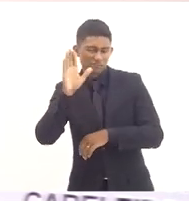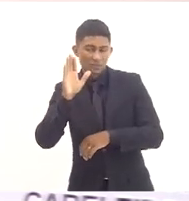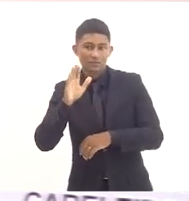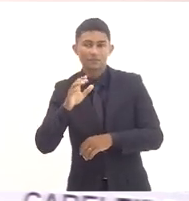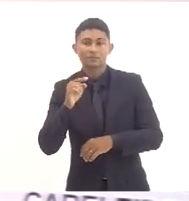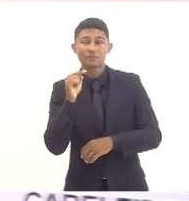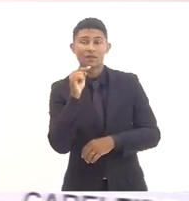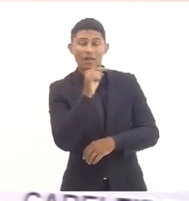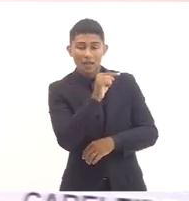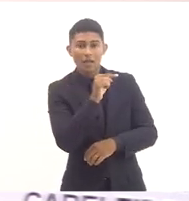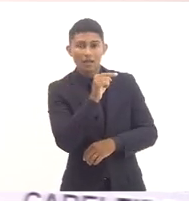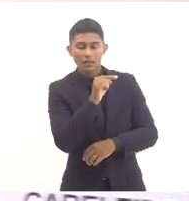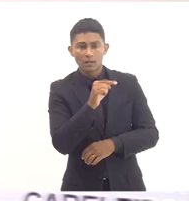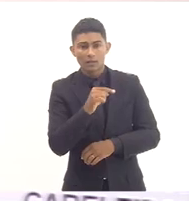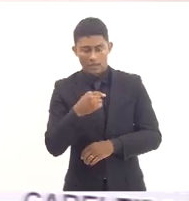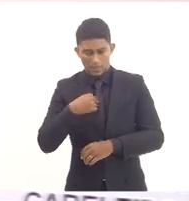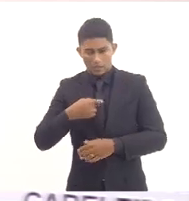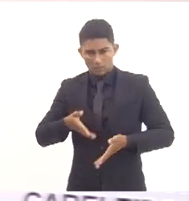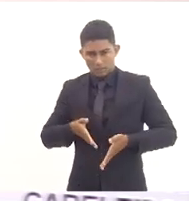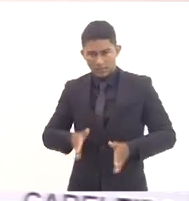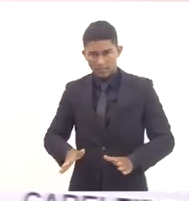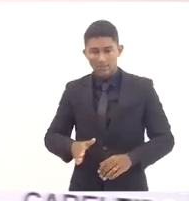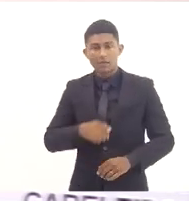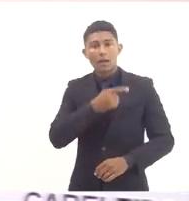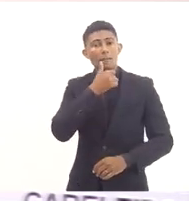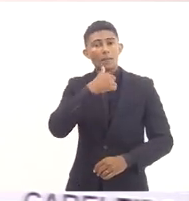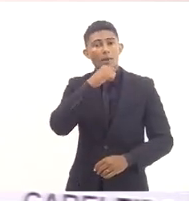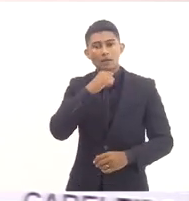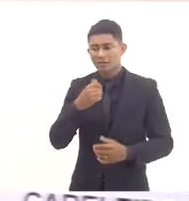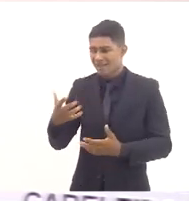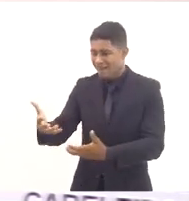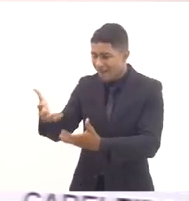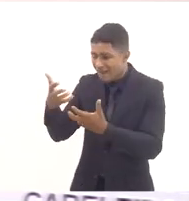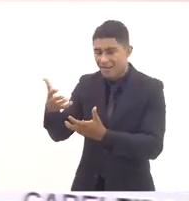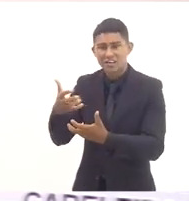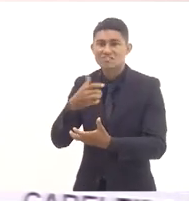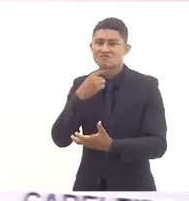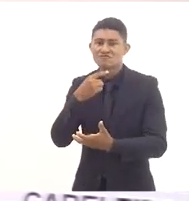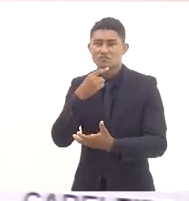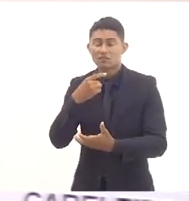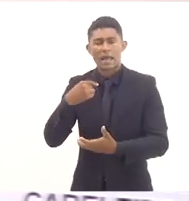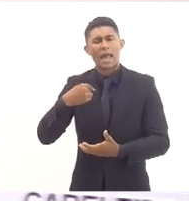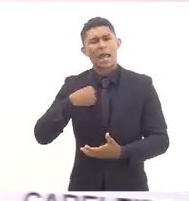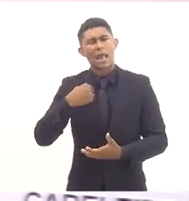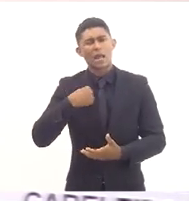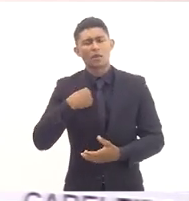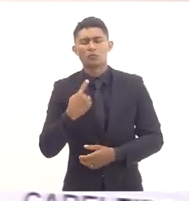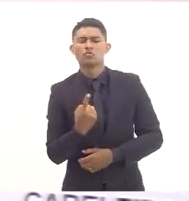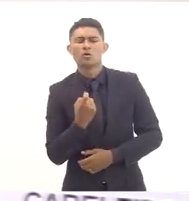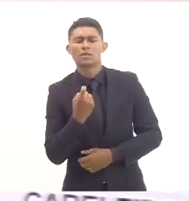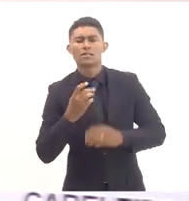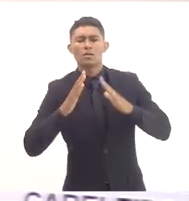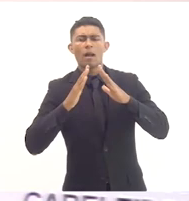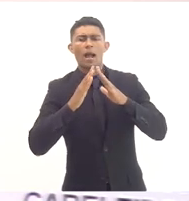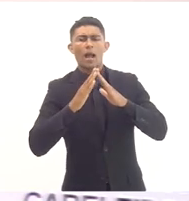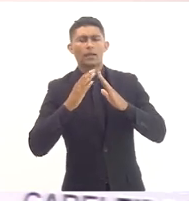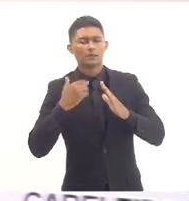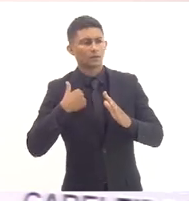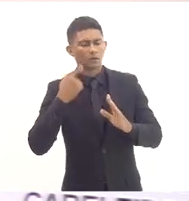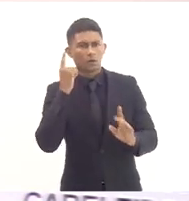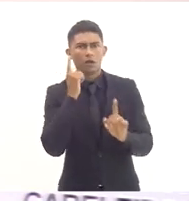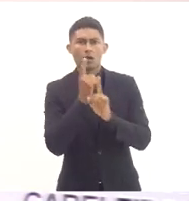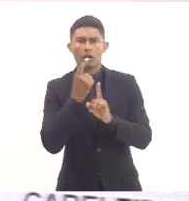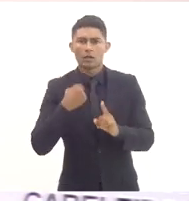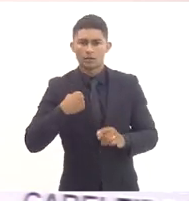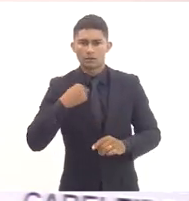apalpar o filho dela quando ele nasceu eu fui descobrir a minha deficiência em casa sozinho Eu e minha